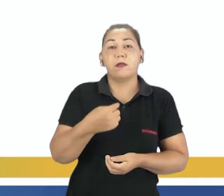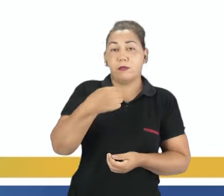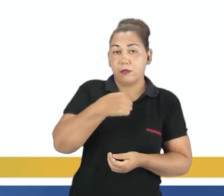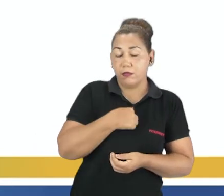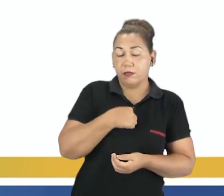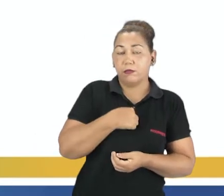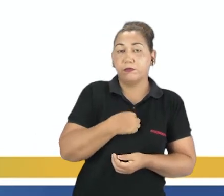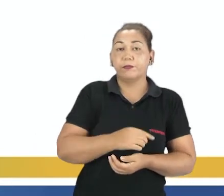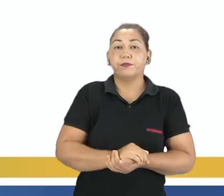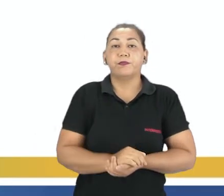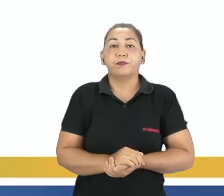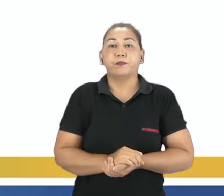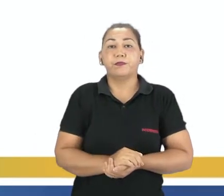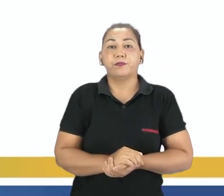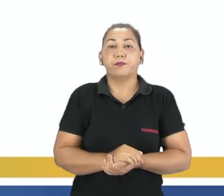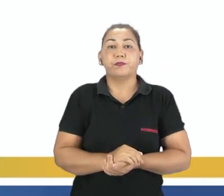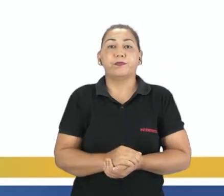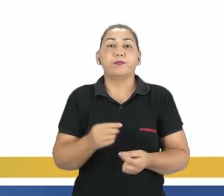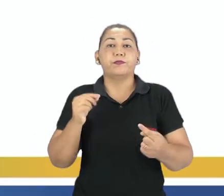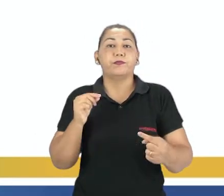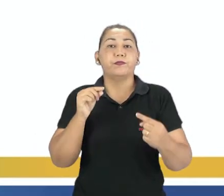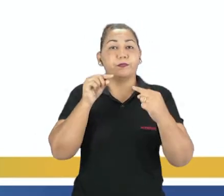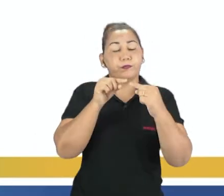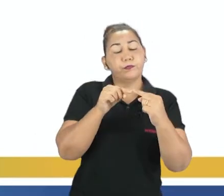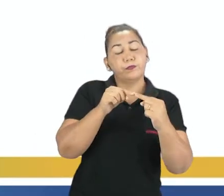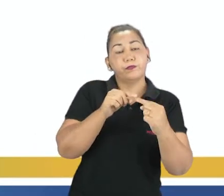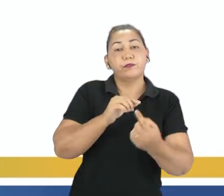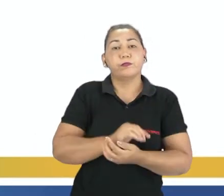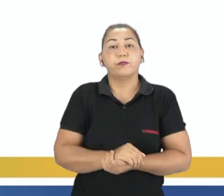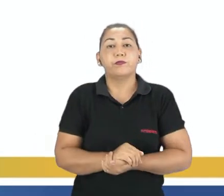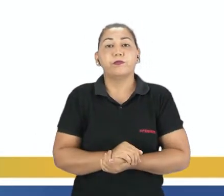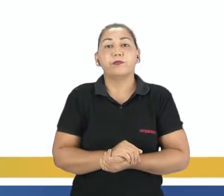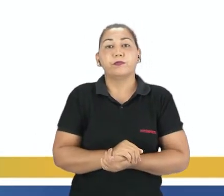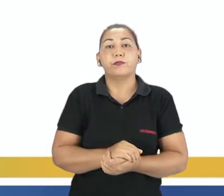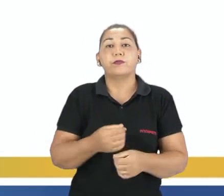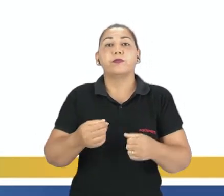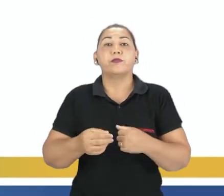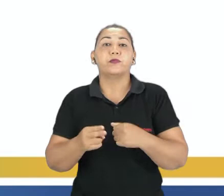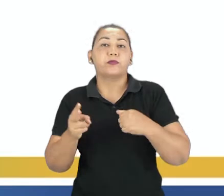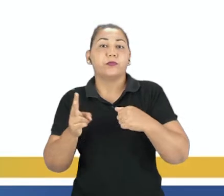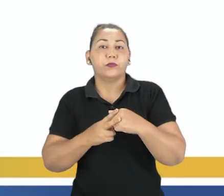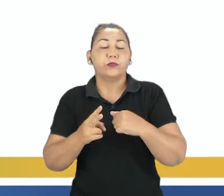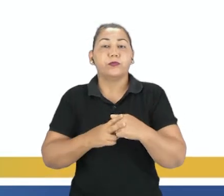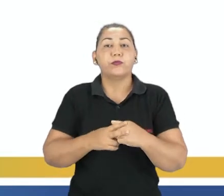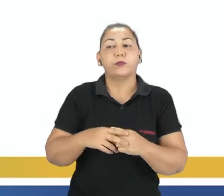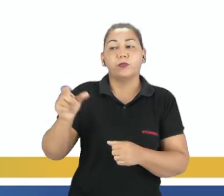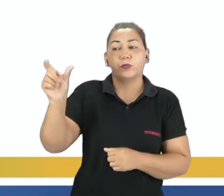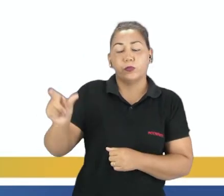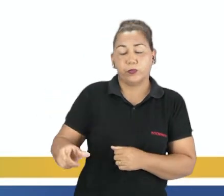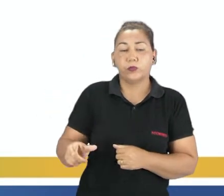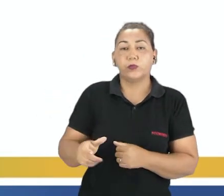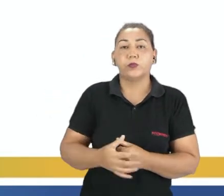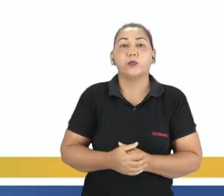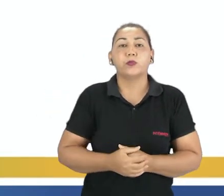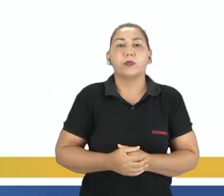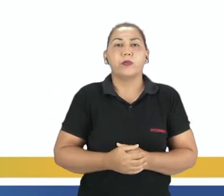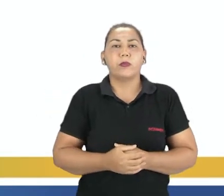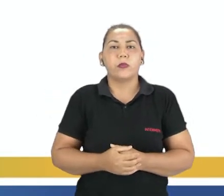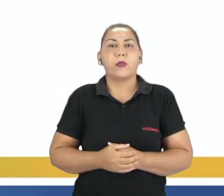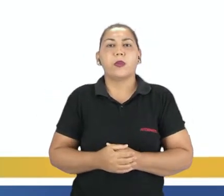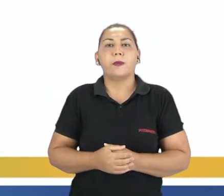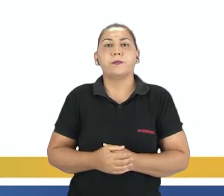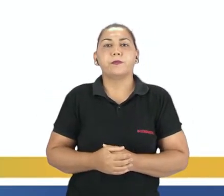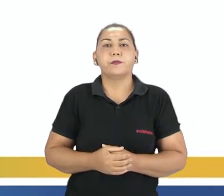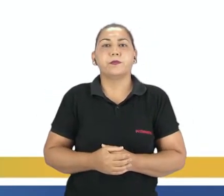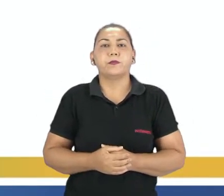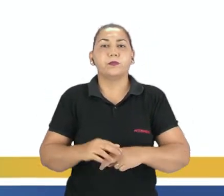composto. Portanto, o verbo há de concordar com o sujeito composto. Por isso, somos. Meu pai